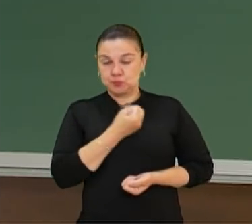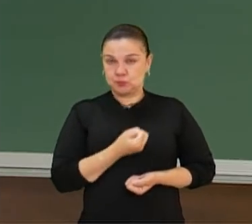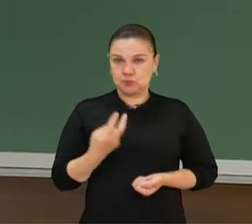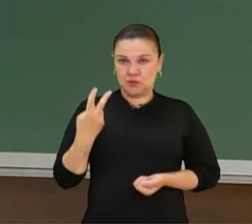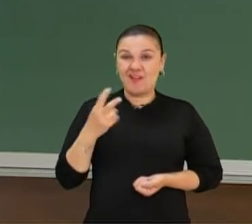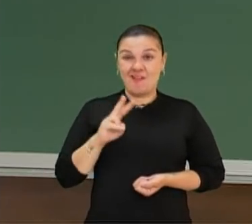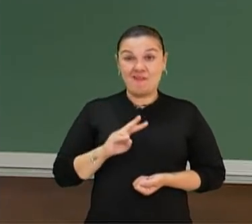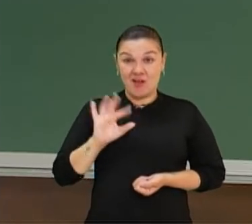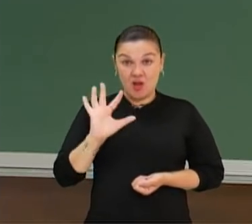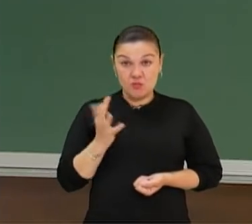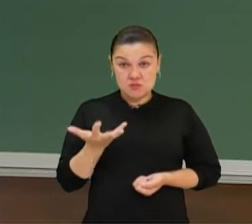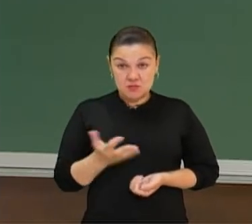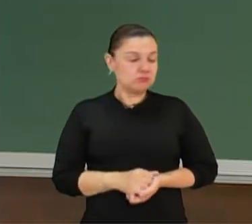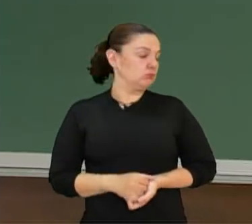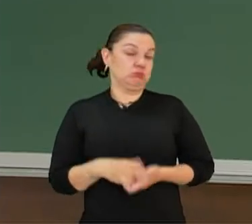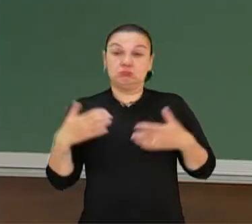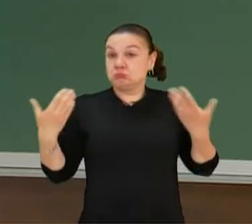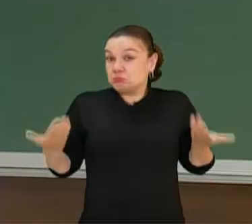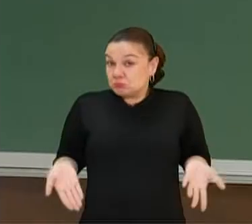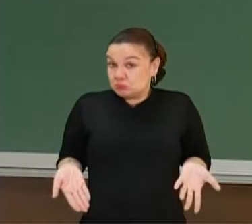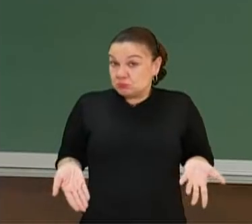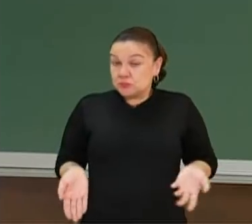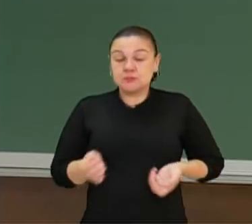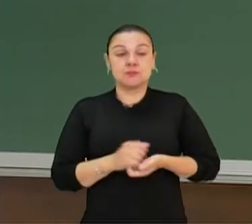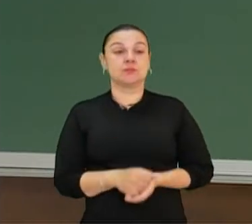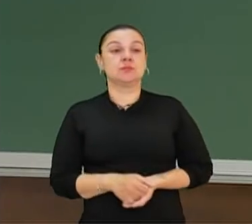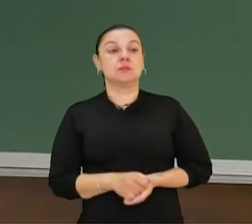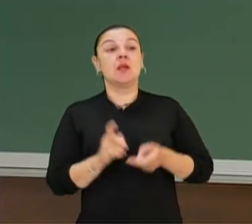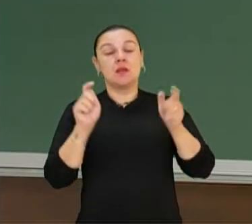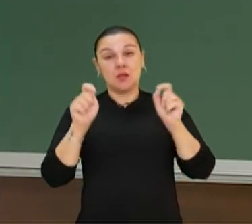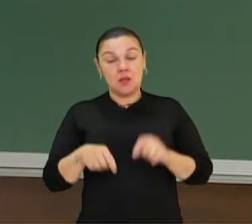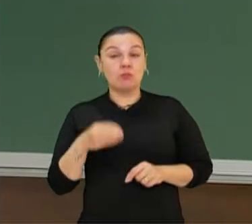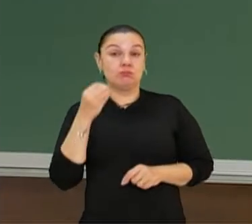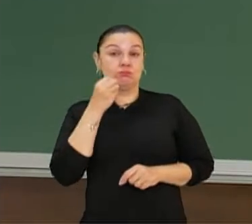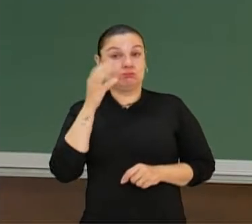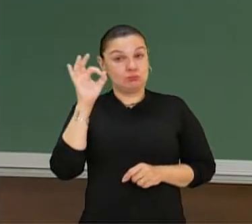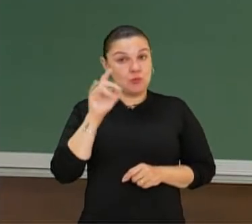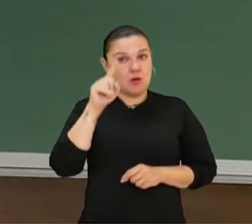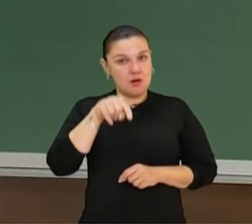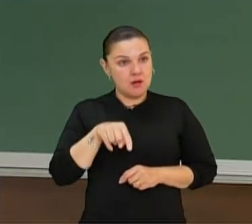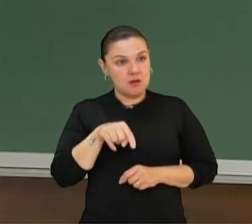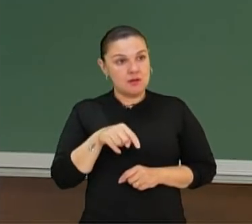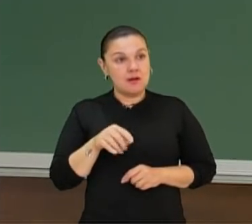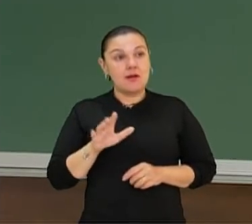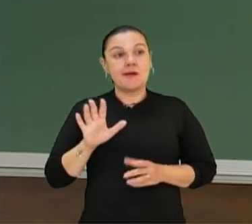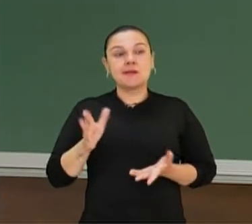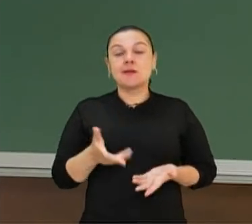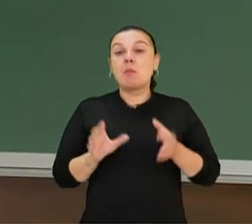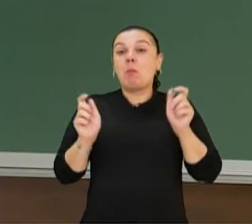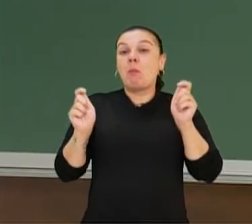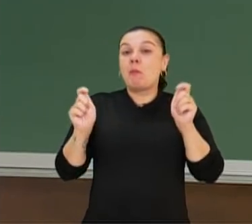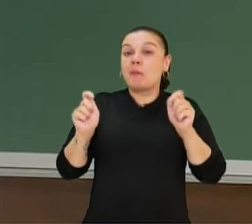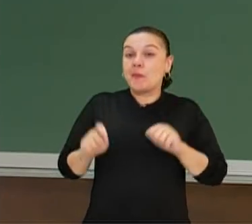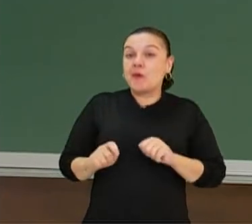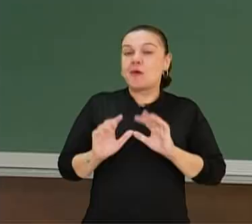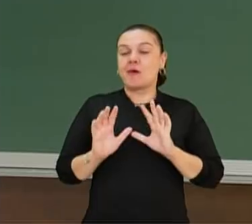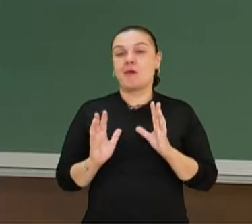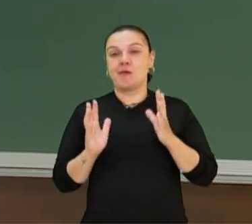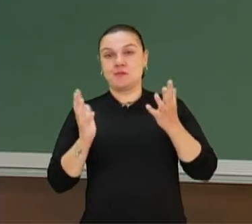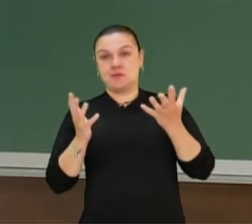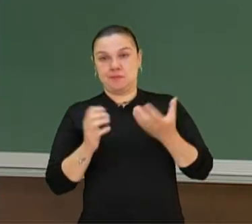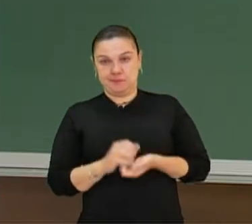Isso vai acontecer? Não sabemos. Por isso que a probabilidade é chamado de também a chance de algo